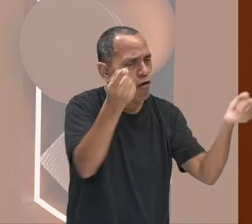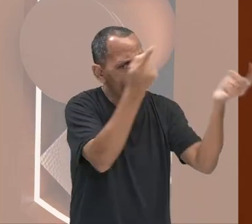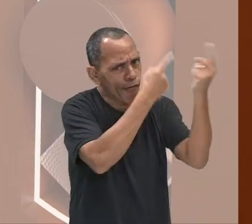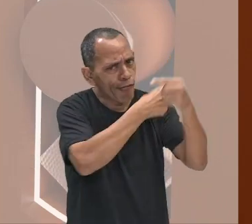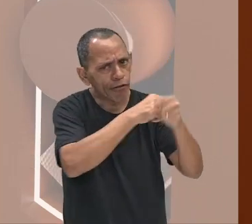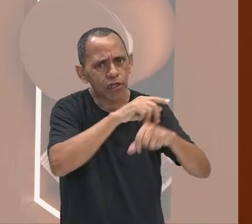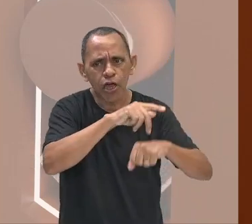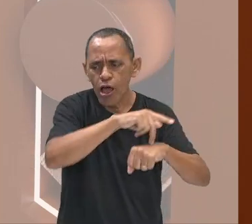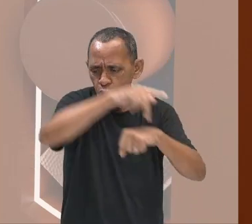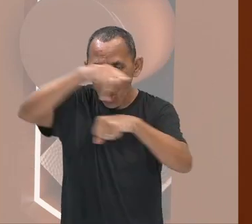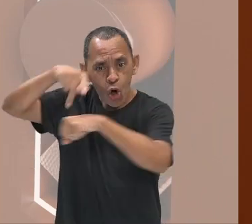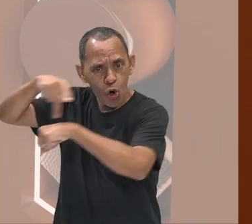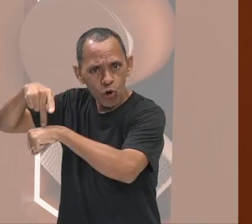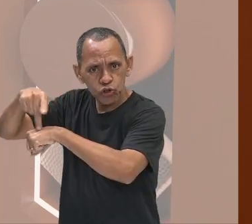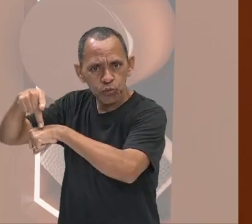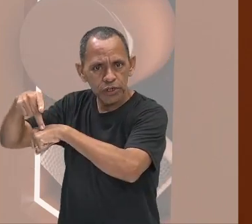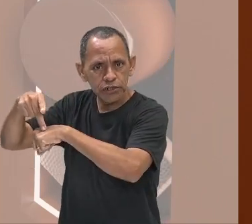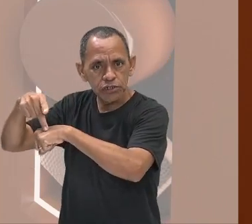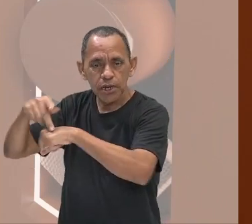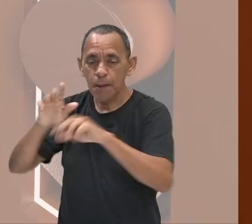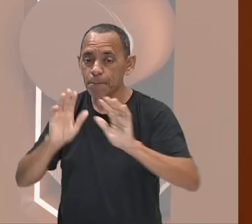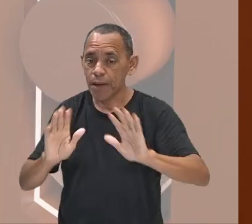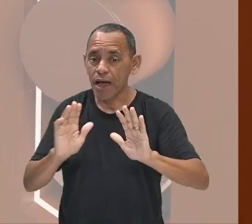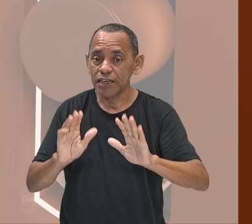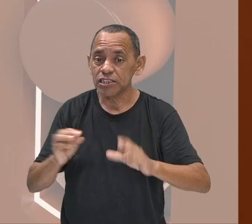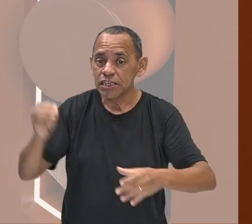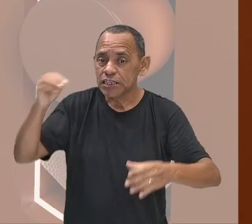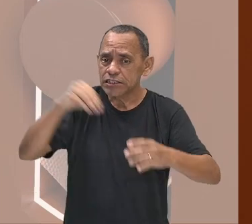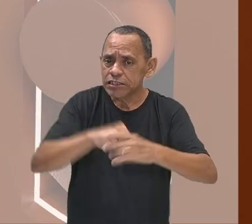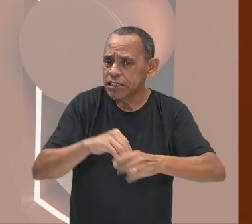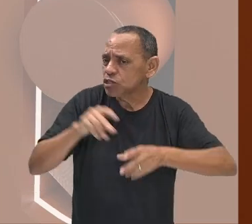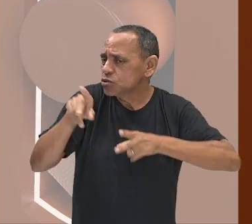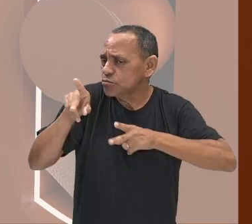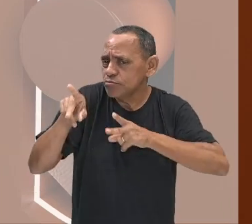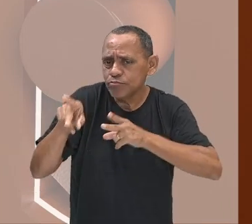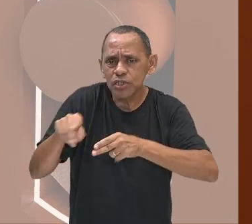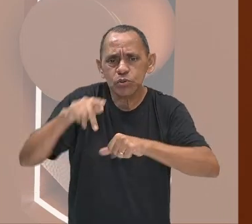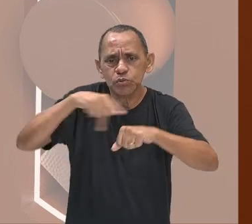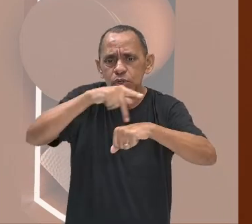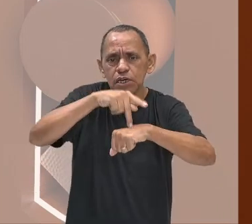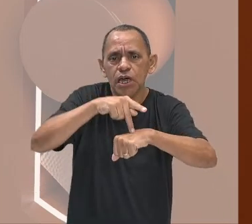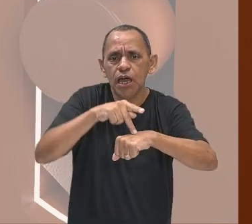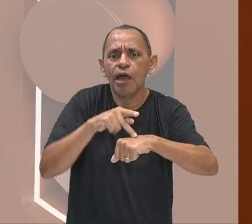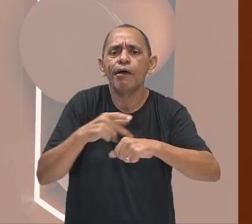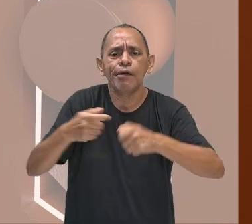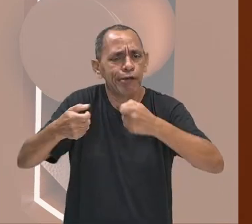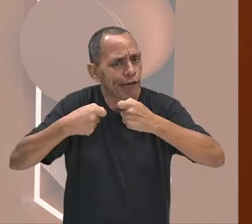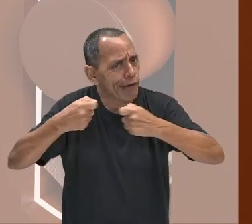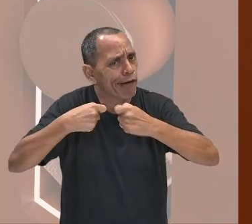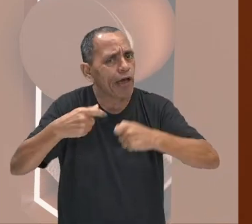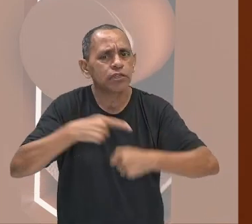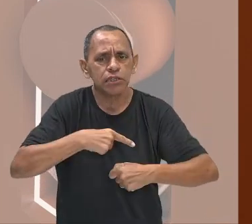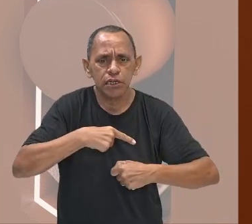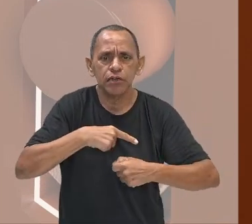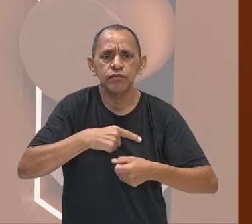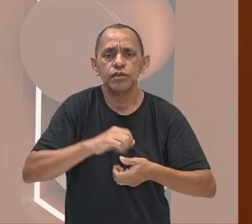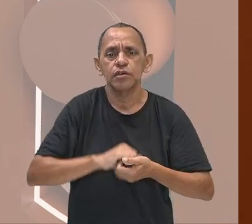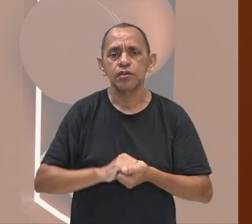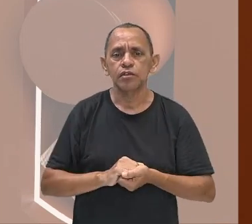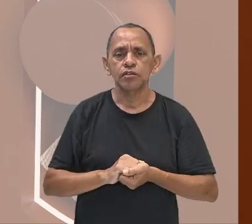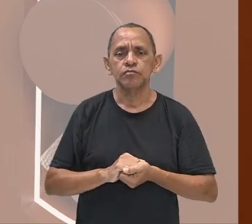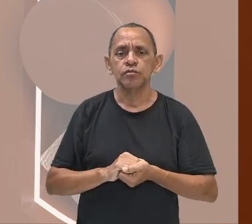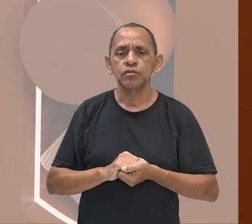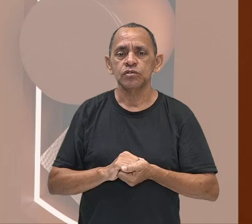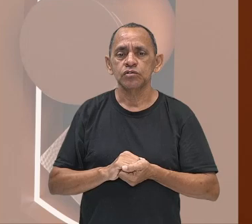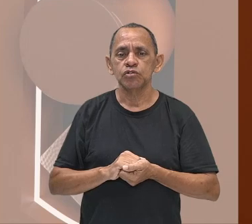conflito interno, forças antagônicas dentro do mesmo país, a gente diz então que esse conflito